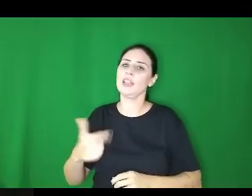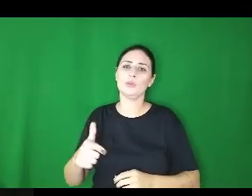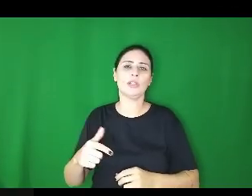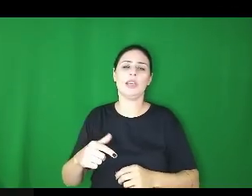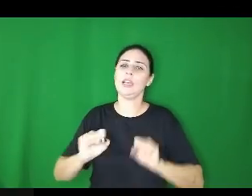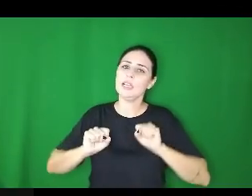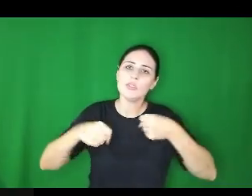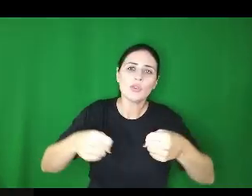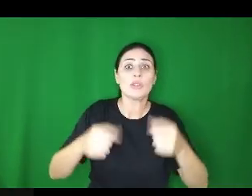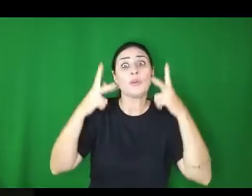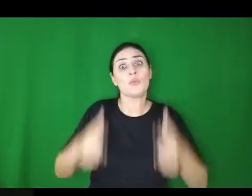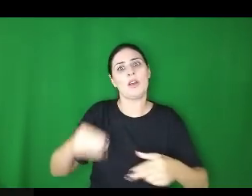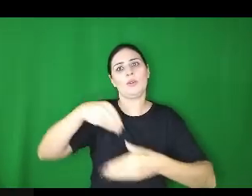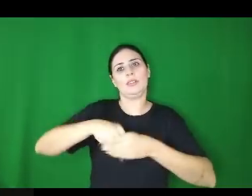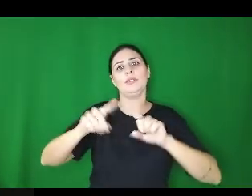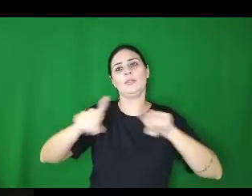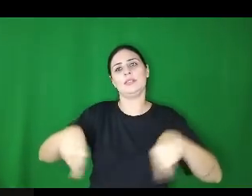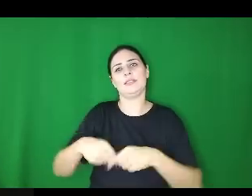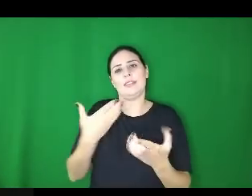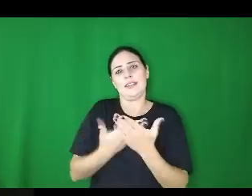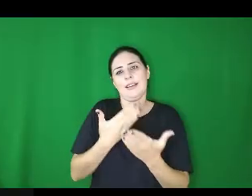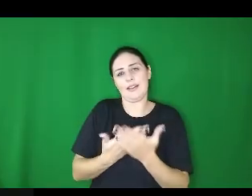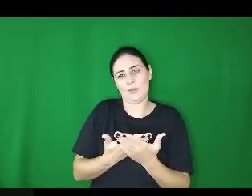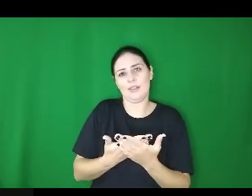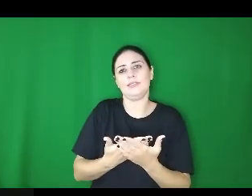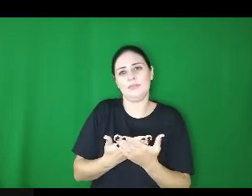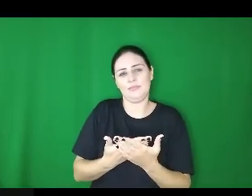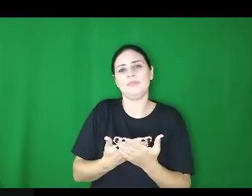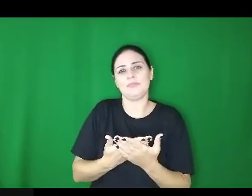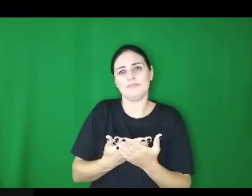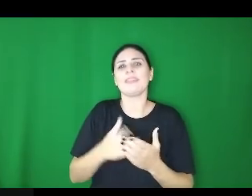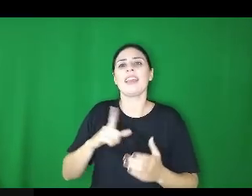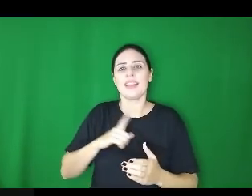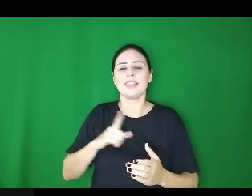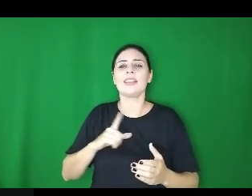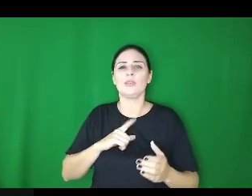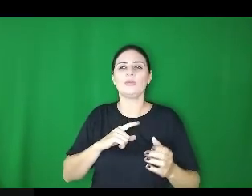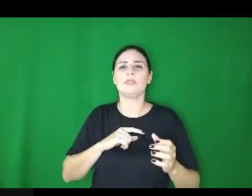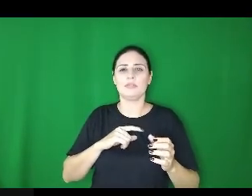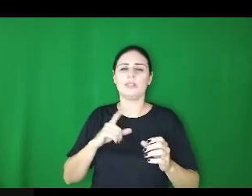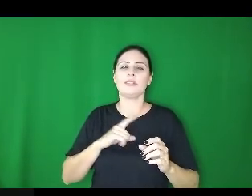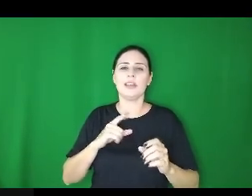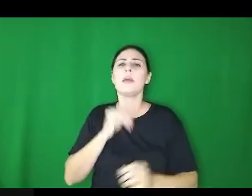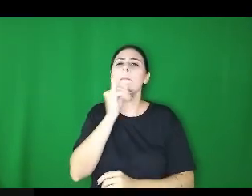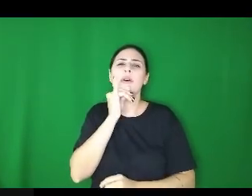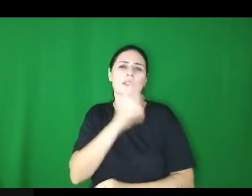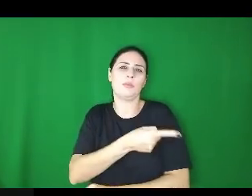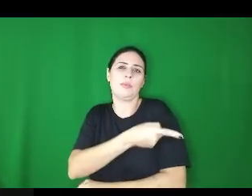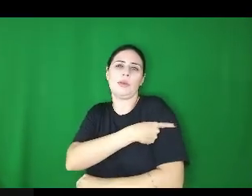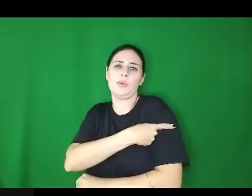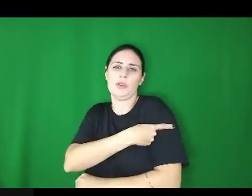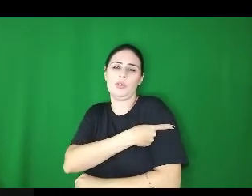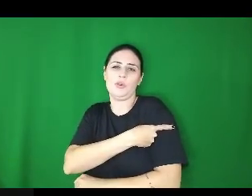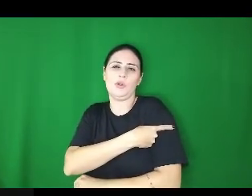grande no processo. Já vou explicar melhor isso. Tá? E depois apresenta também um mapa de relações entre